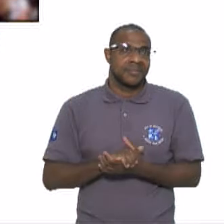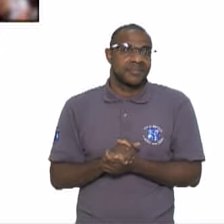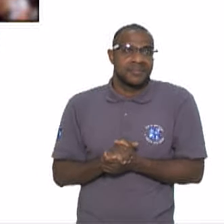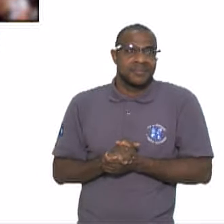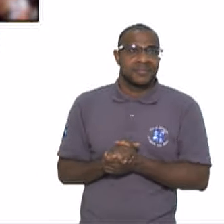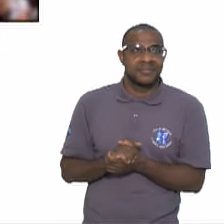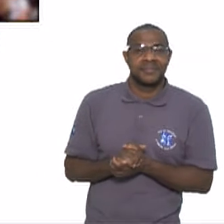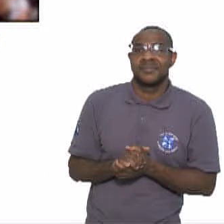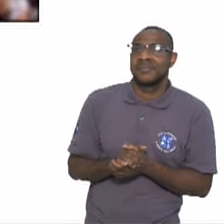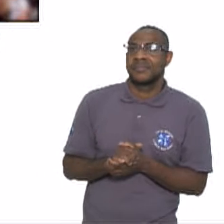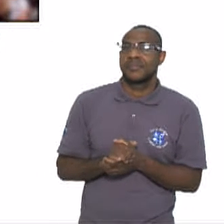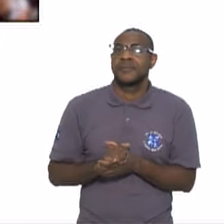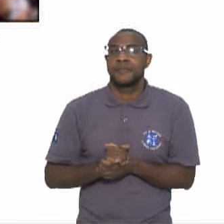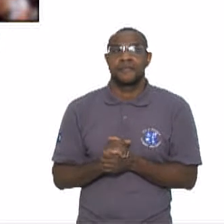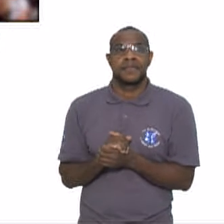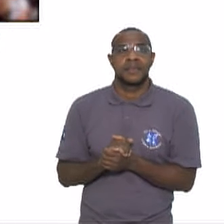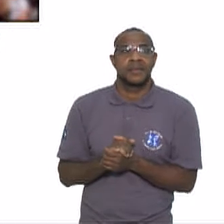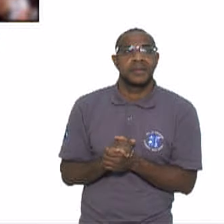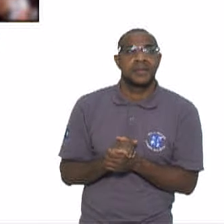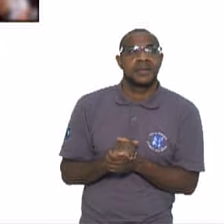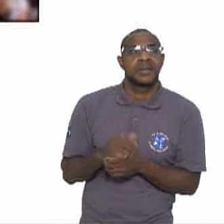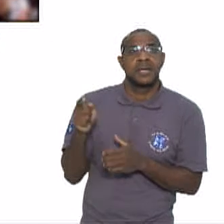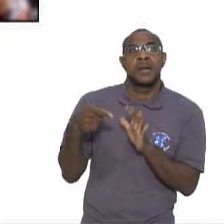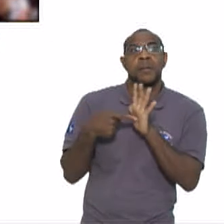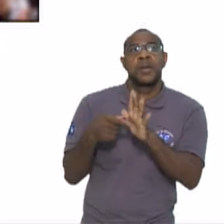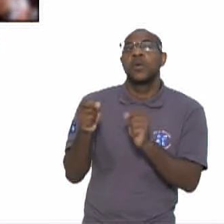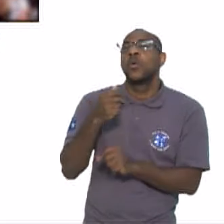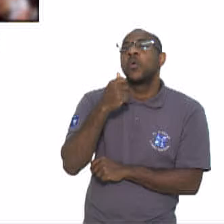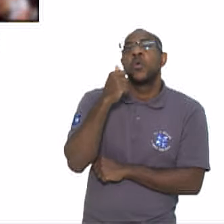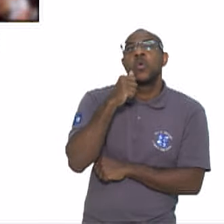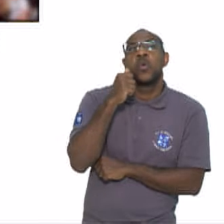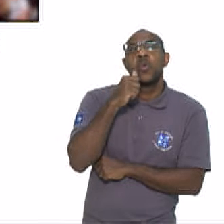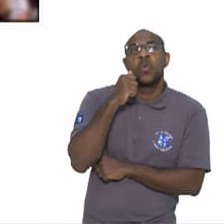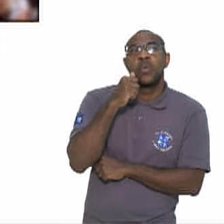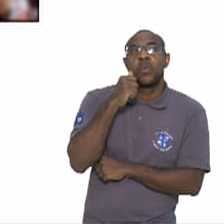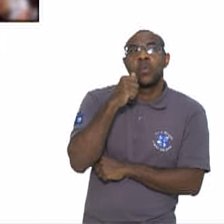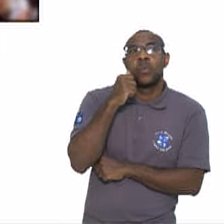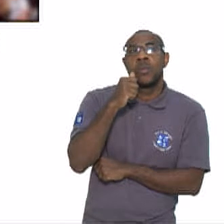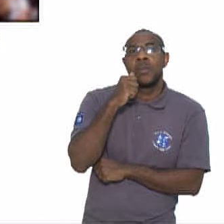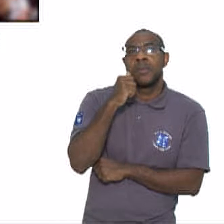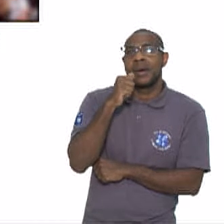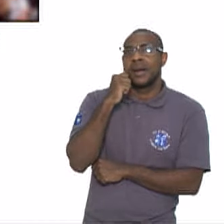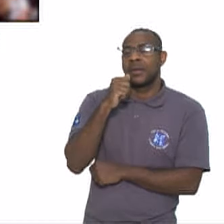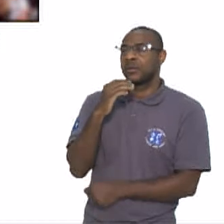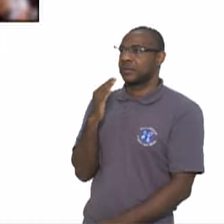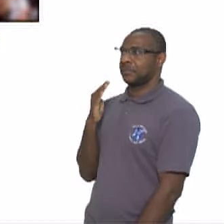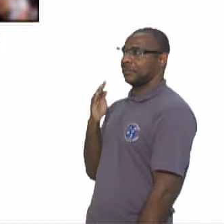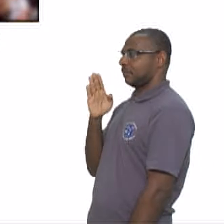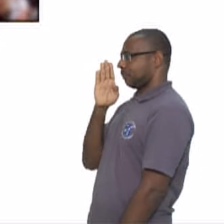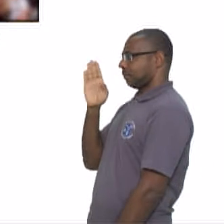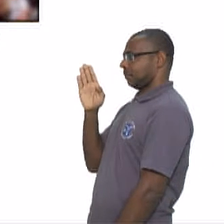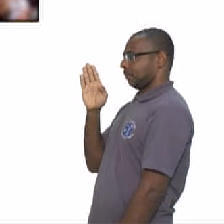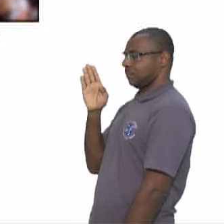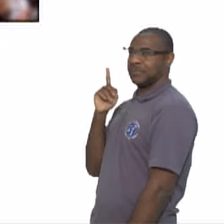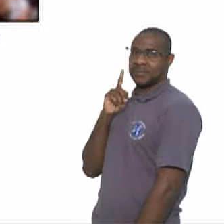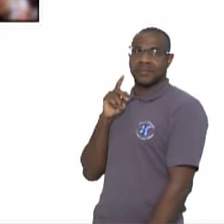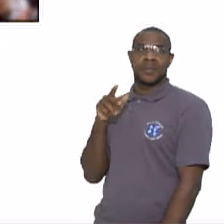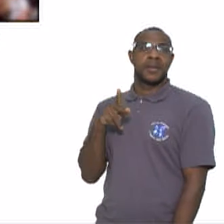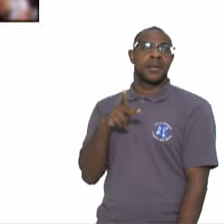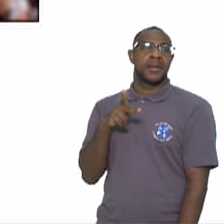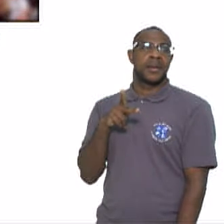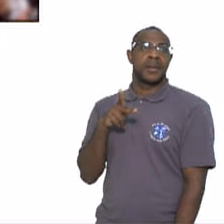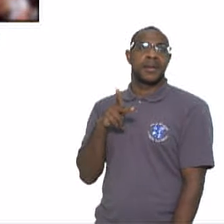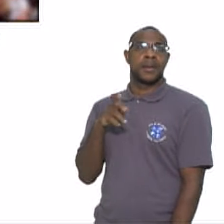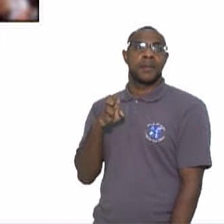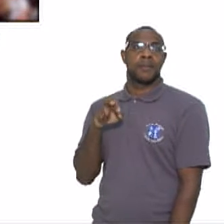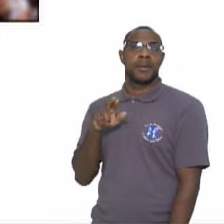Greta Gerwig. E mostra ali uma garota de perfil, né? A gente vê que ela é bastante jovem, tem um colar